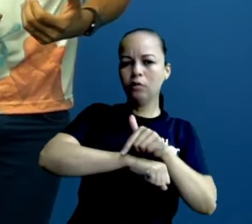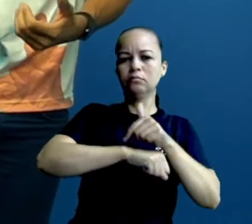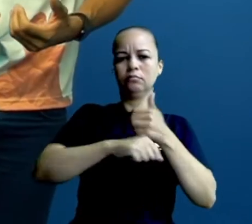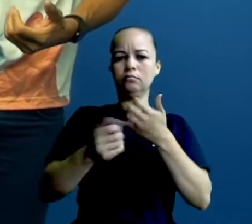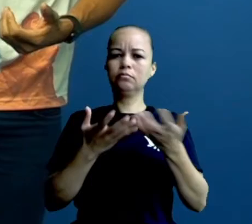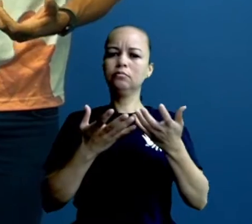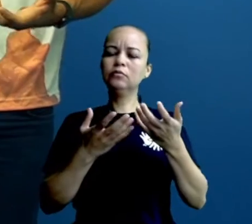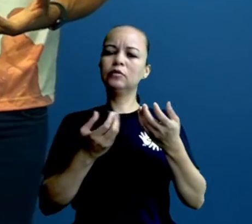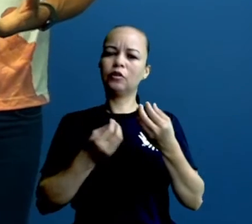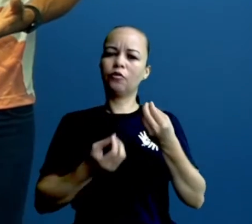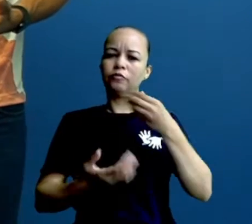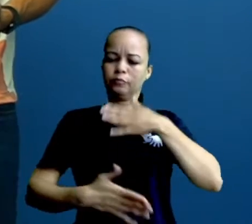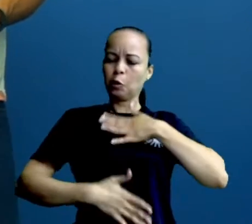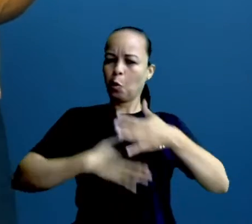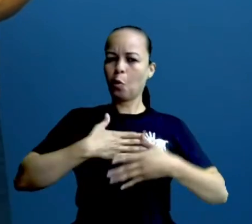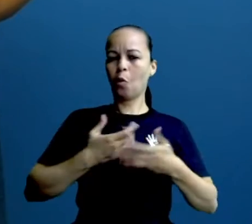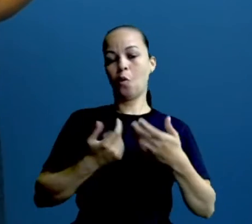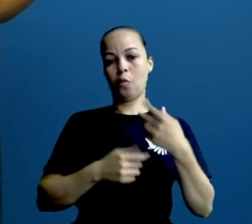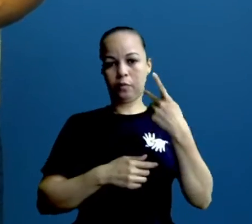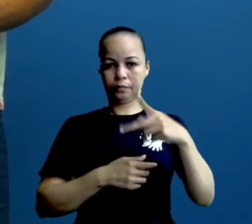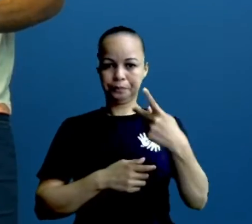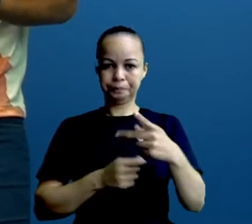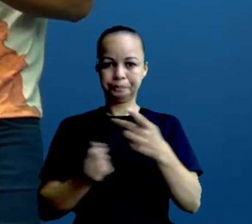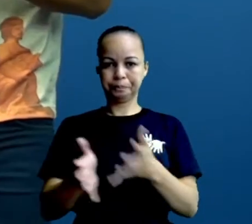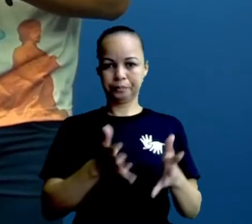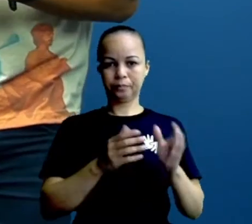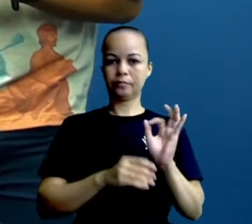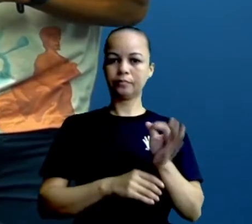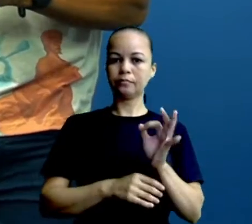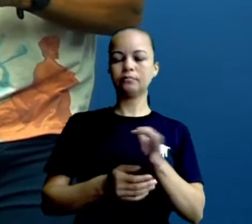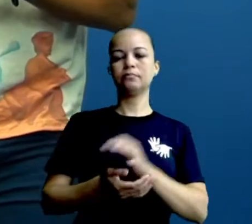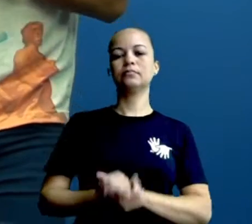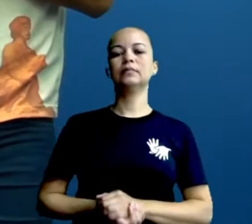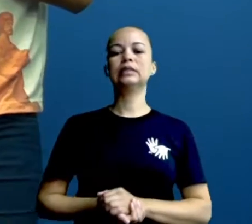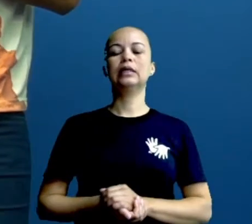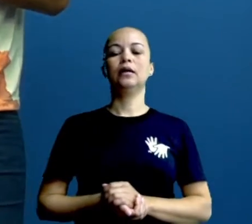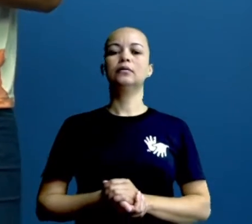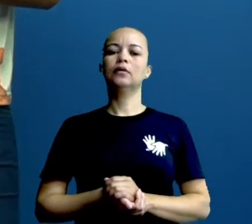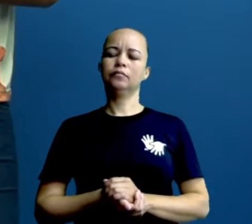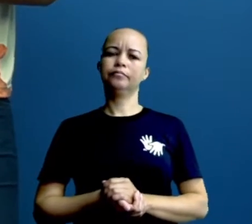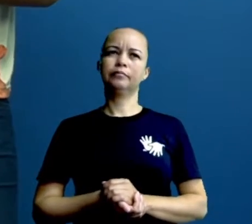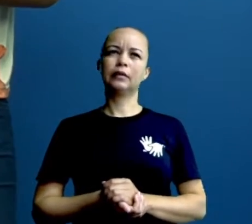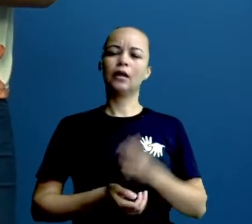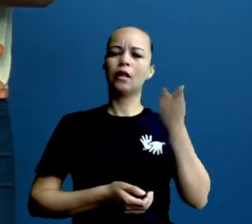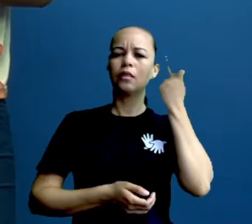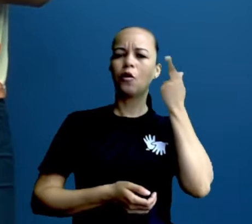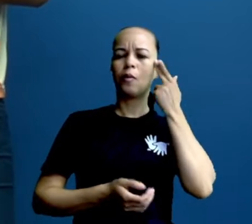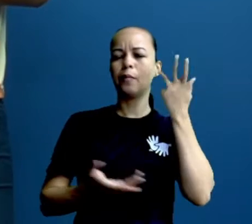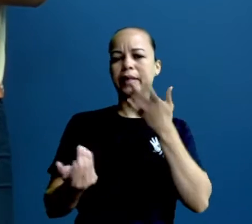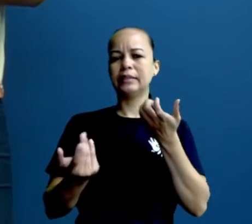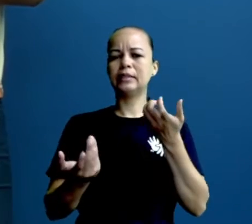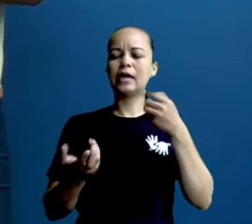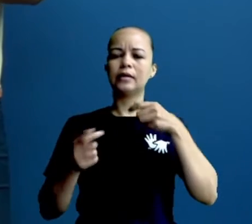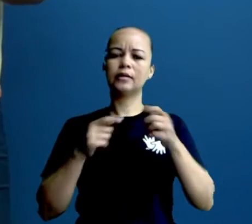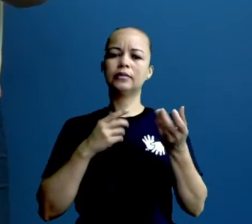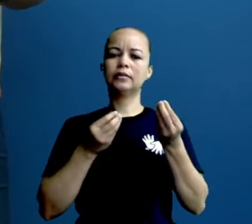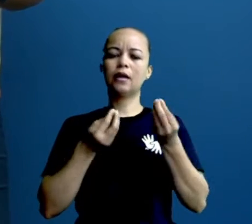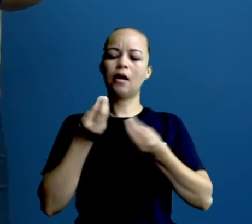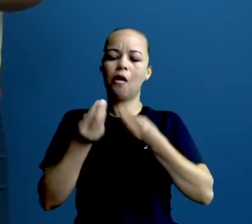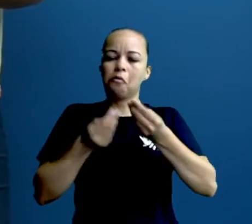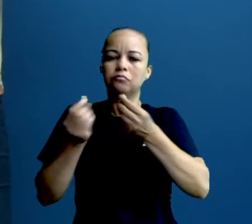alteração fisiológica nesse indivíduo, tá certo? Portanto, normalmente, essas alterações se